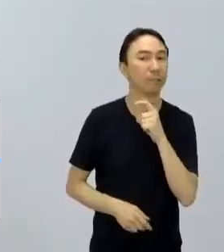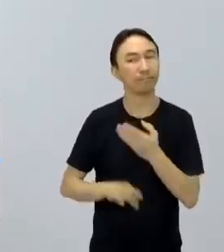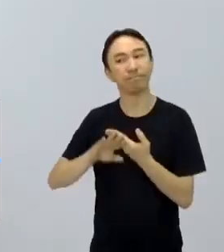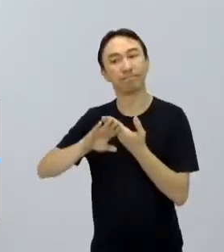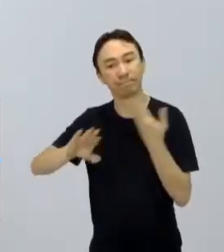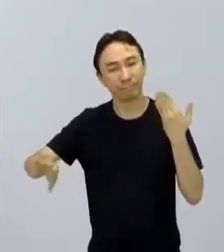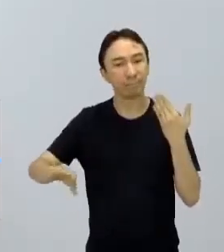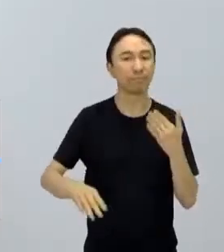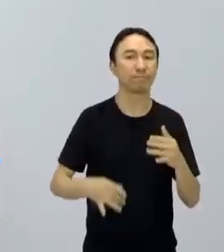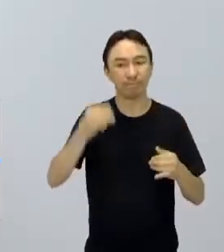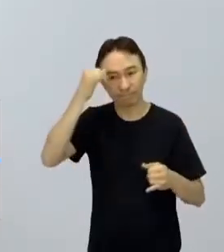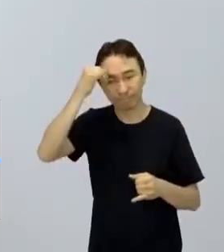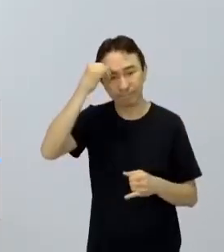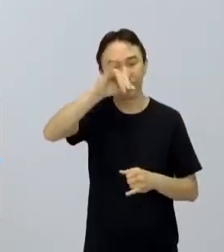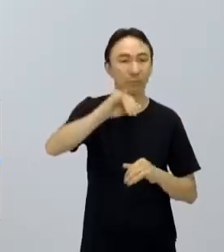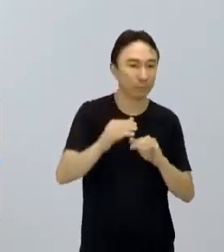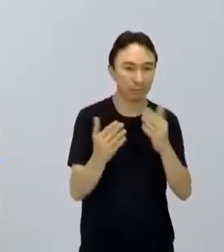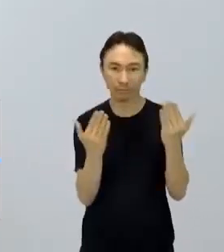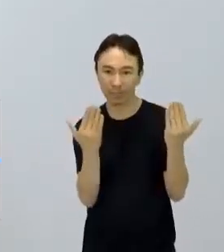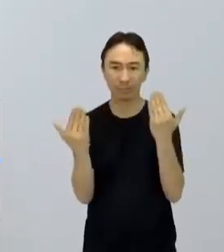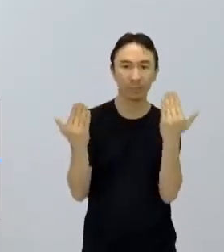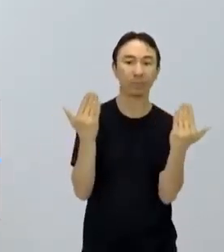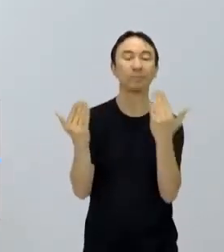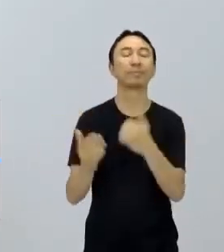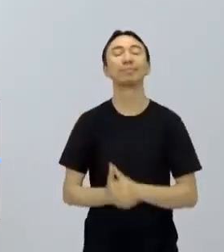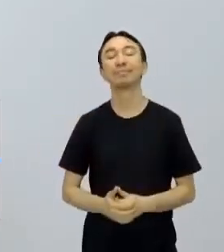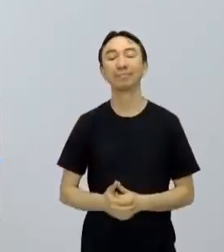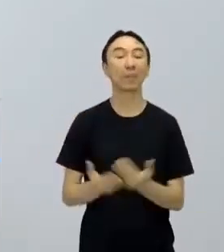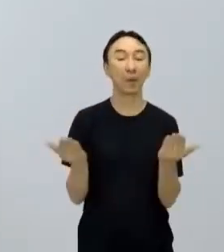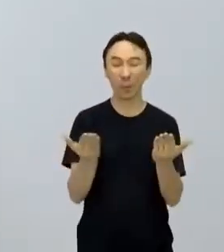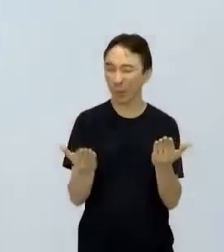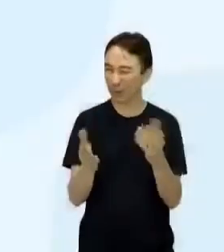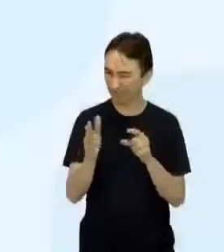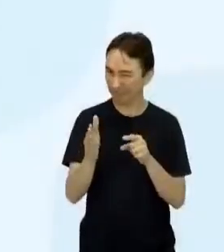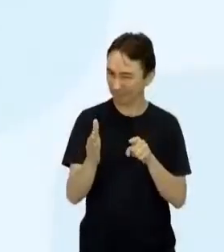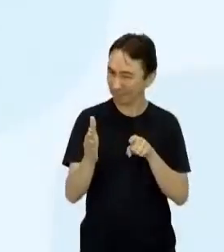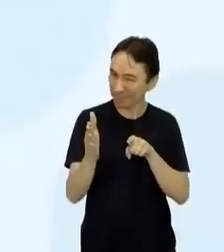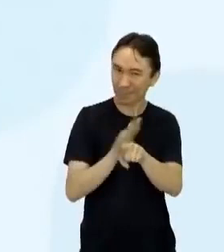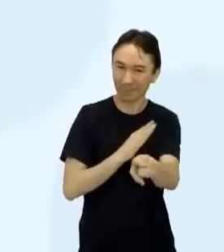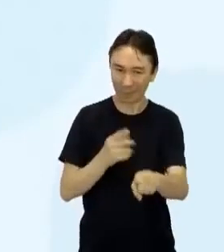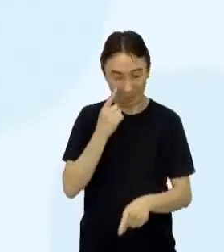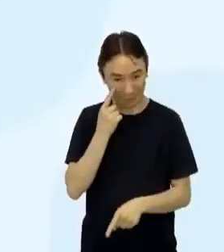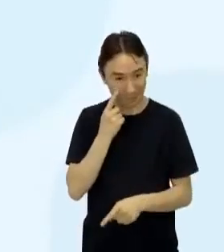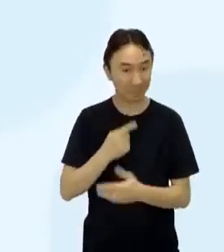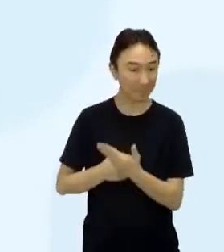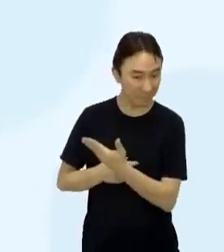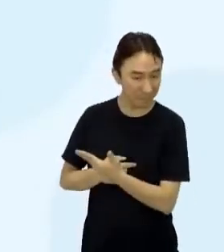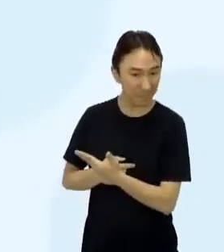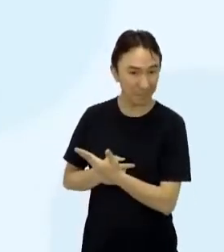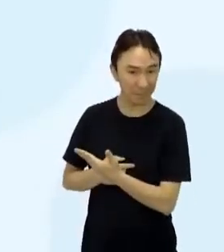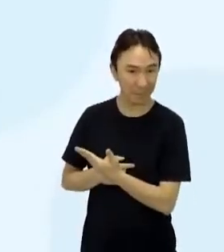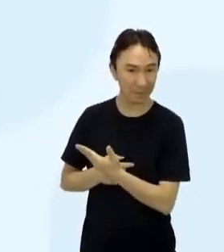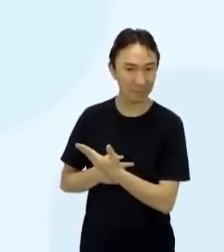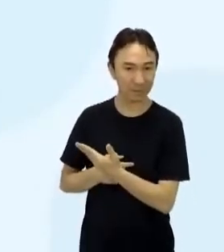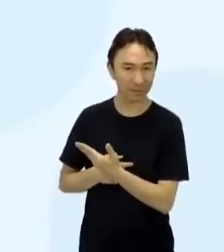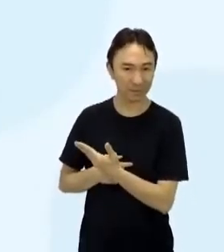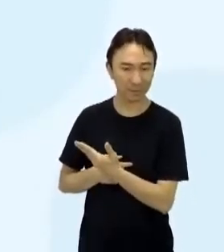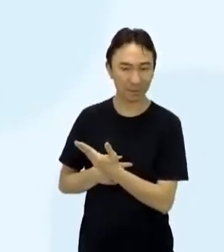tá bom? E para começar, eu quero saber o que você sabe. Eu vou dar um minutinho para você responder para mim aí.